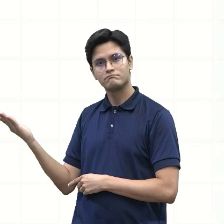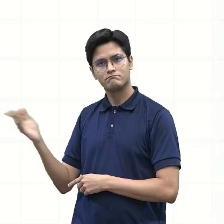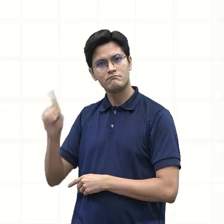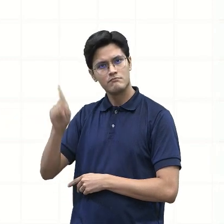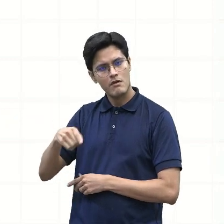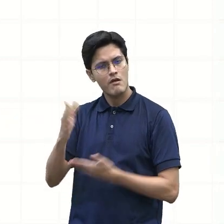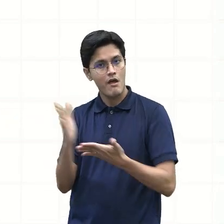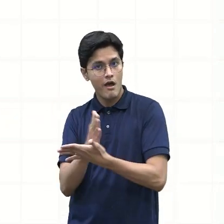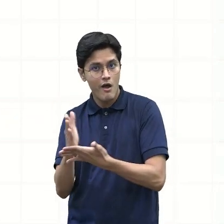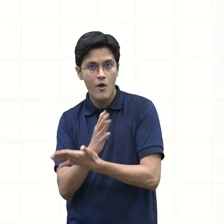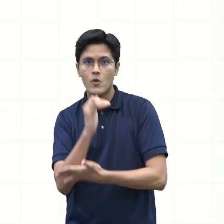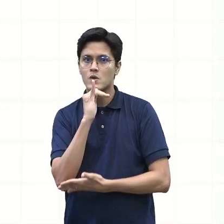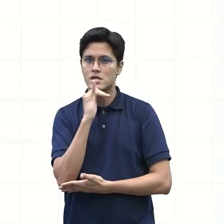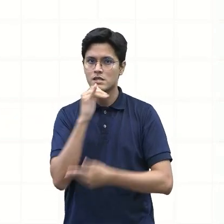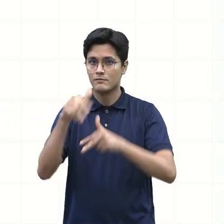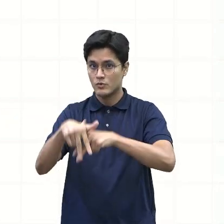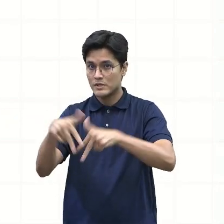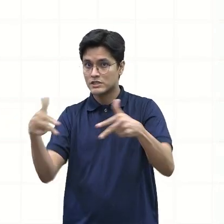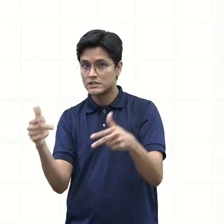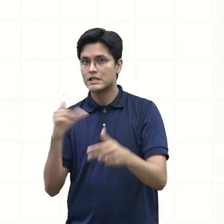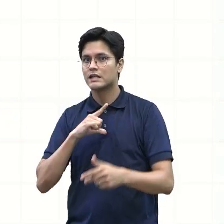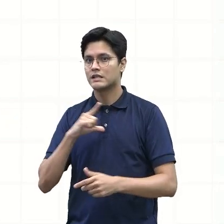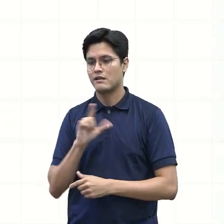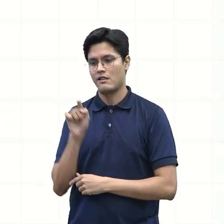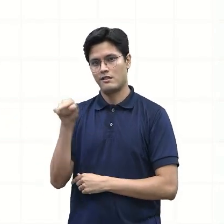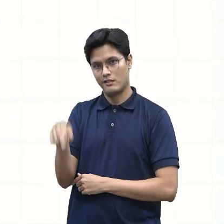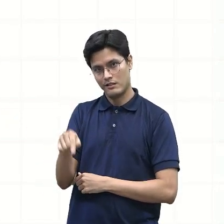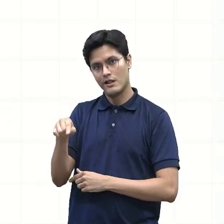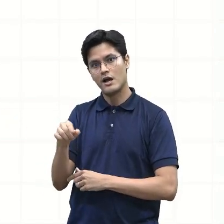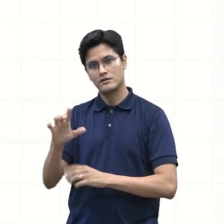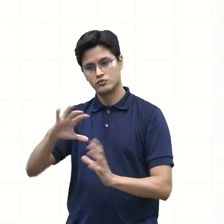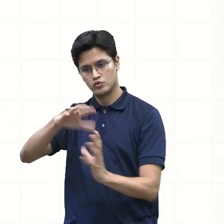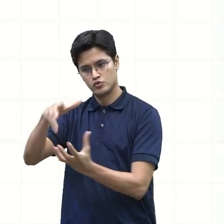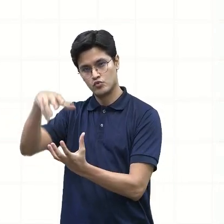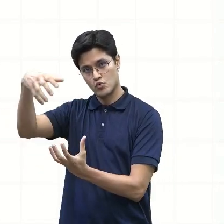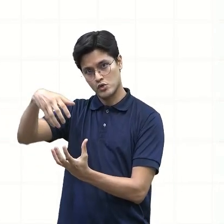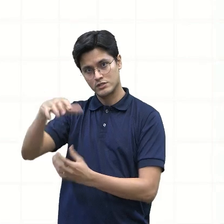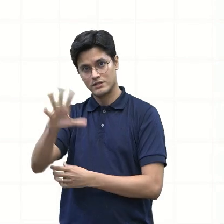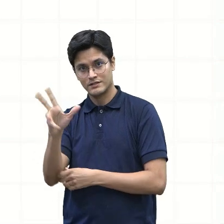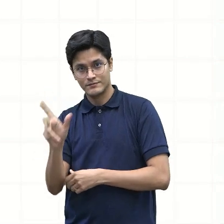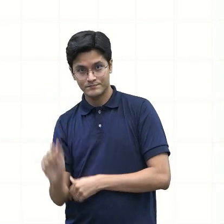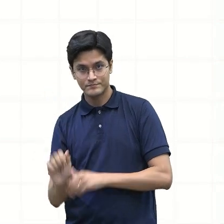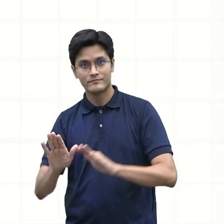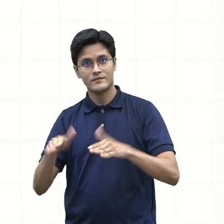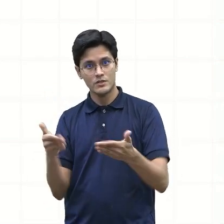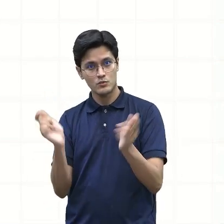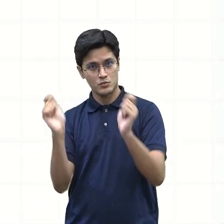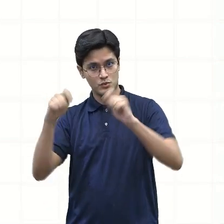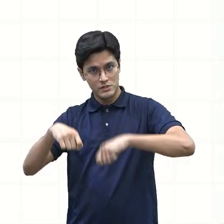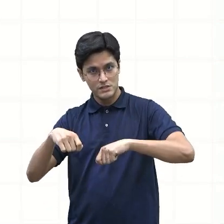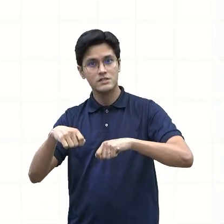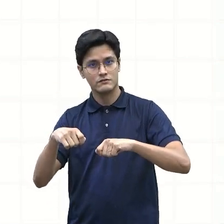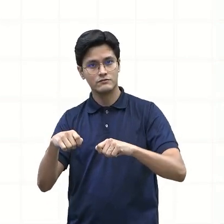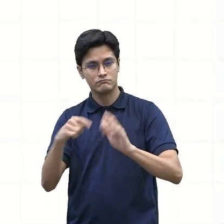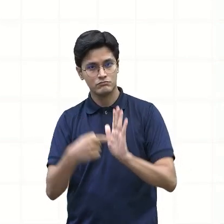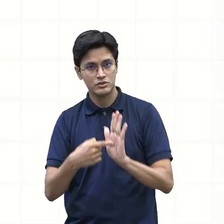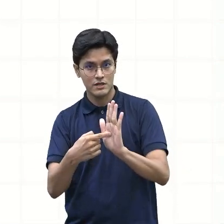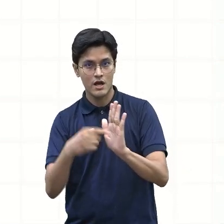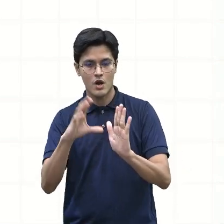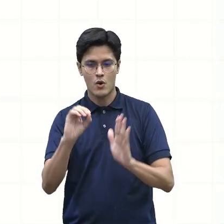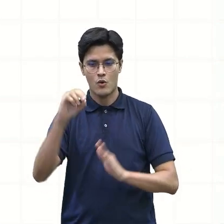exemplos de etnias que existem no continente africano. Então, daqui nós podemos destacar Congo e